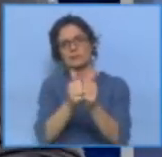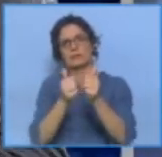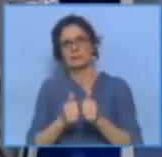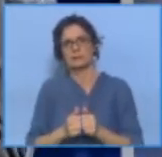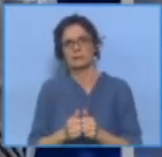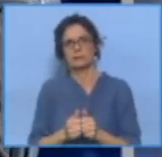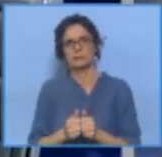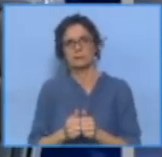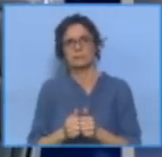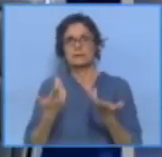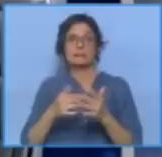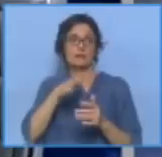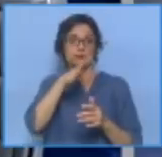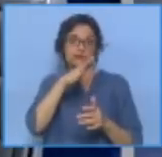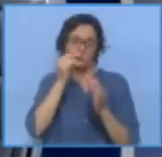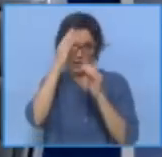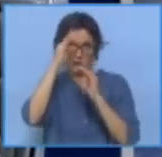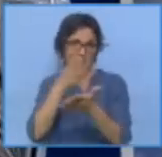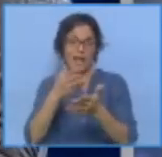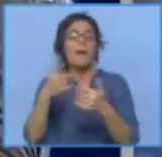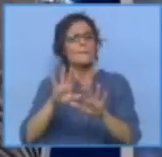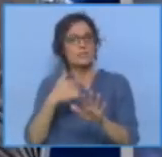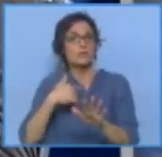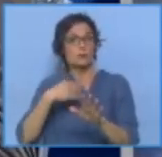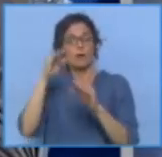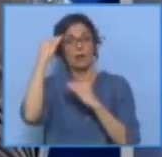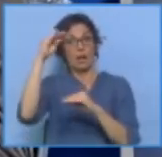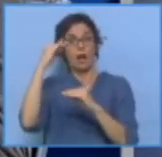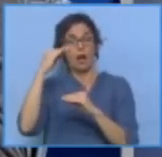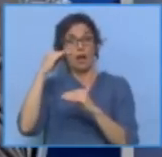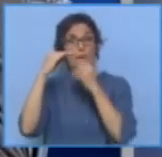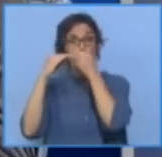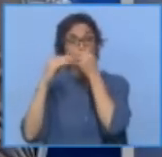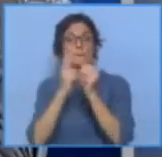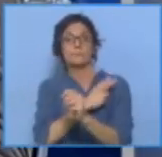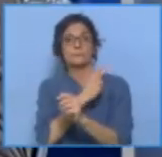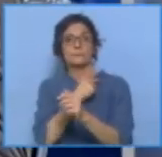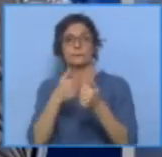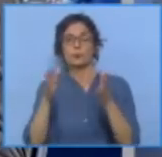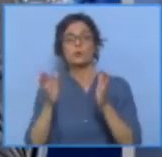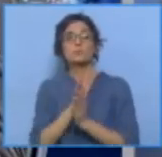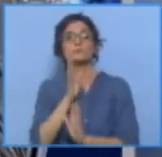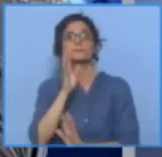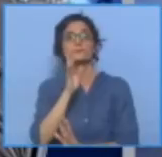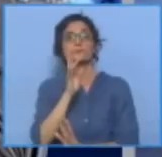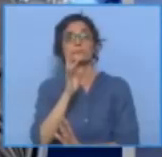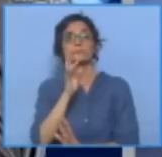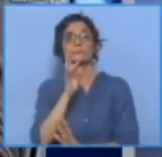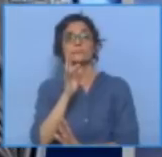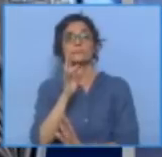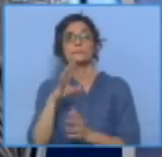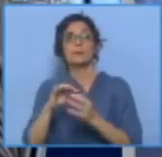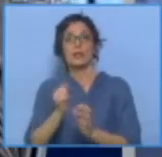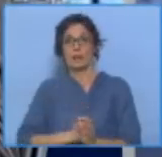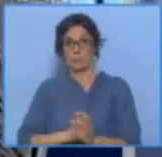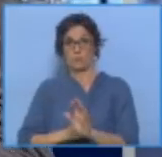eu, se calhar estou-me a alongar, mas muito rapidamente, eu, por exemplo, eu dou aulas nas faculdades todas da Universidade Católica, numa cadeira que se chama